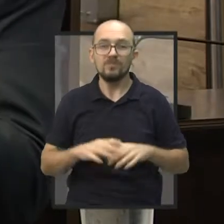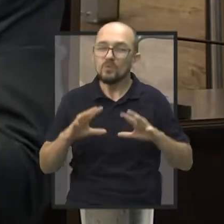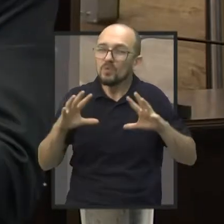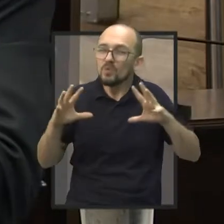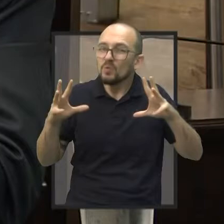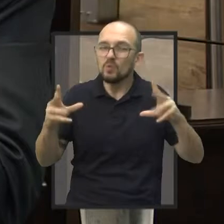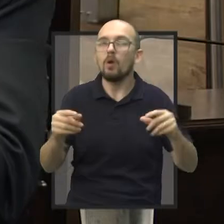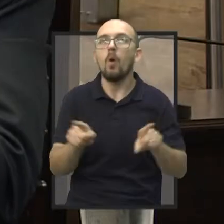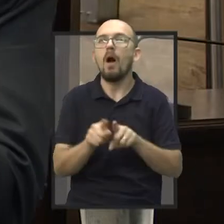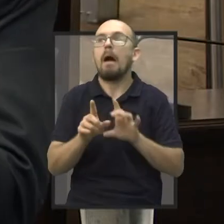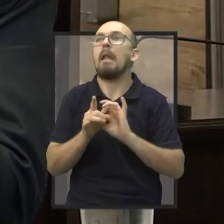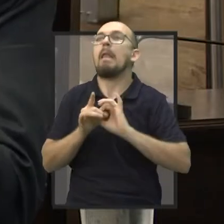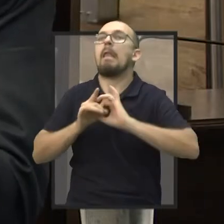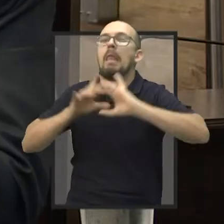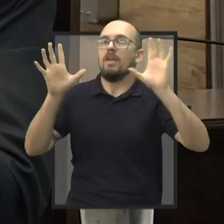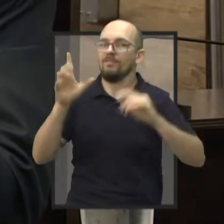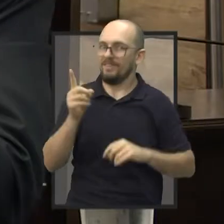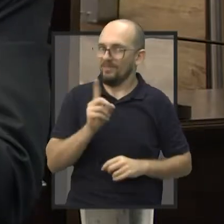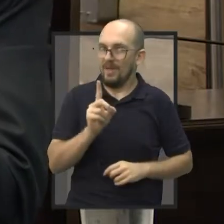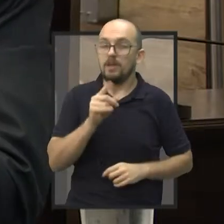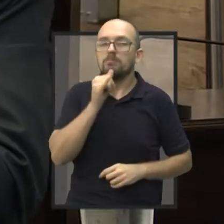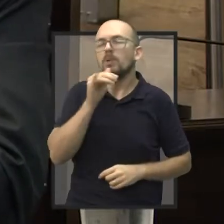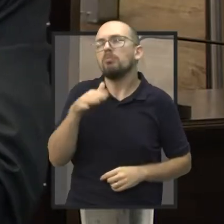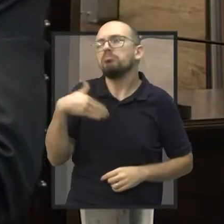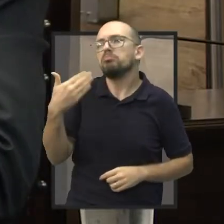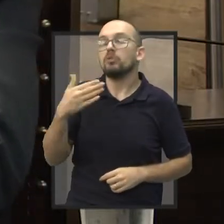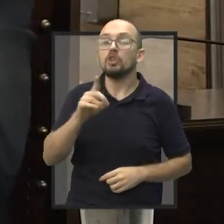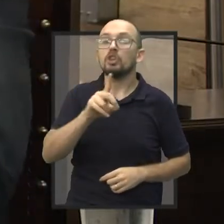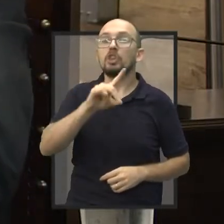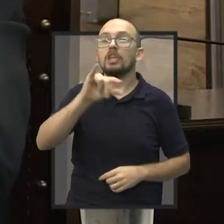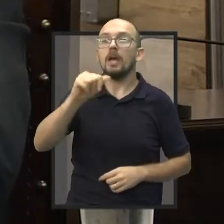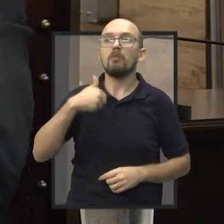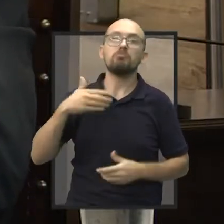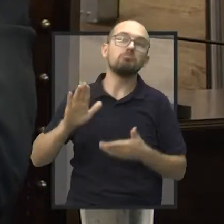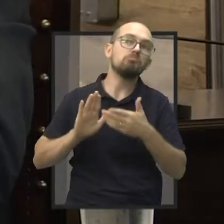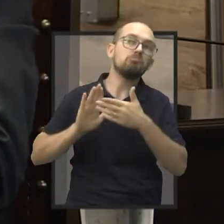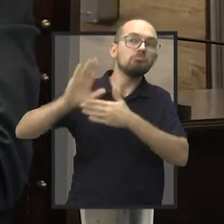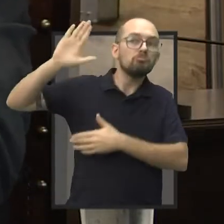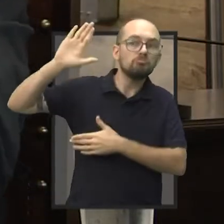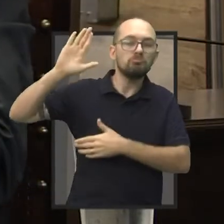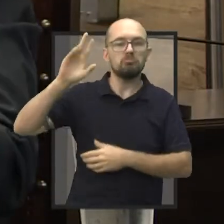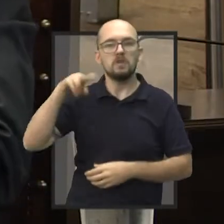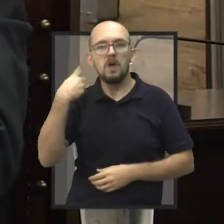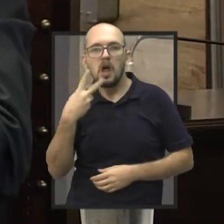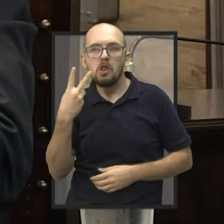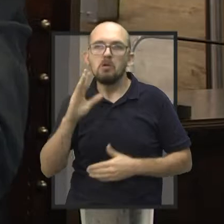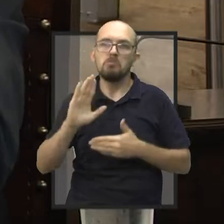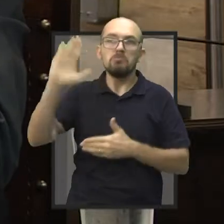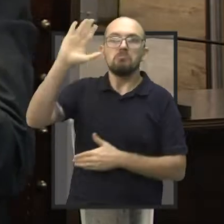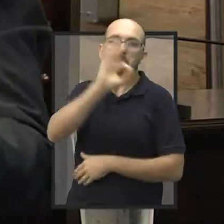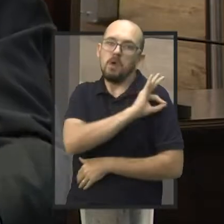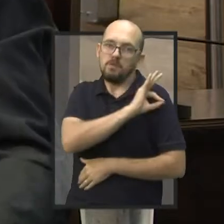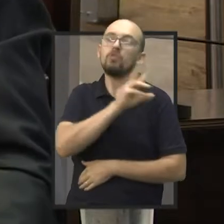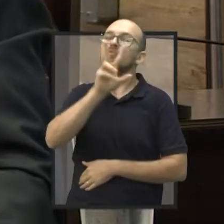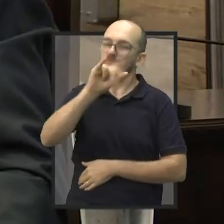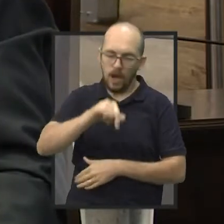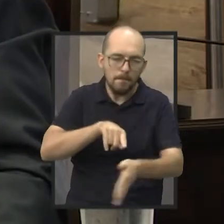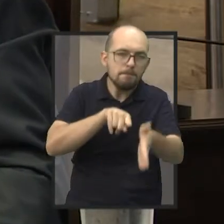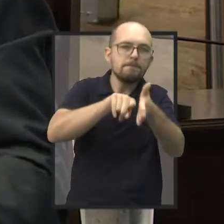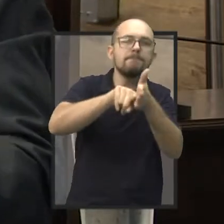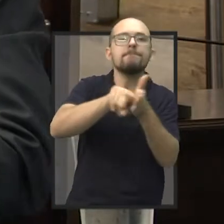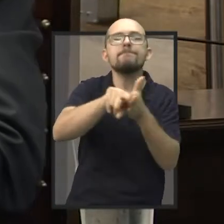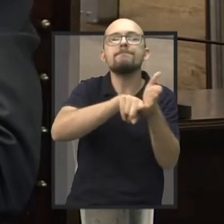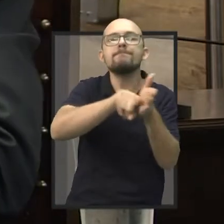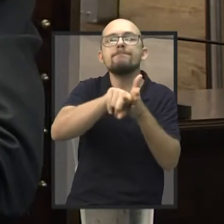está livre. A pessoa que um dia resolveu exercer um cargo público, Ângela, ela tem que estar disposta a ser investigada diuturnamente,